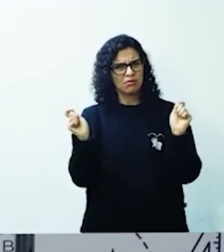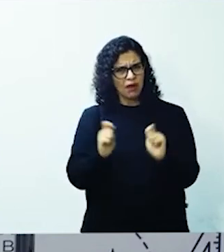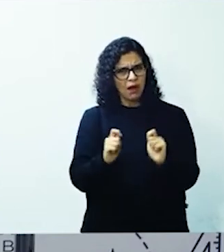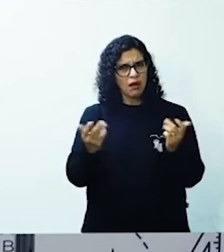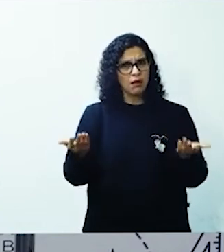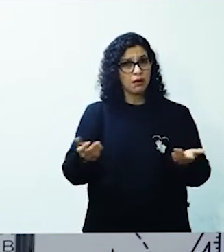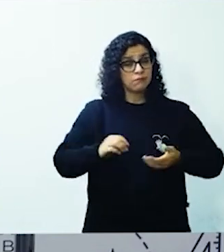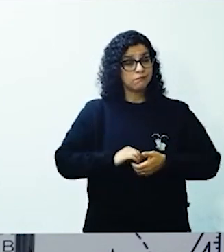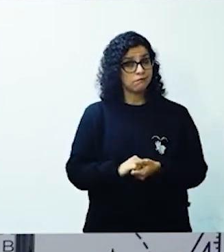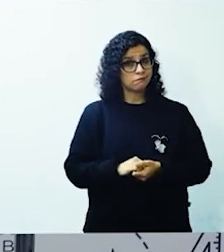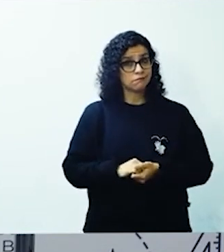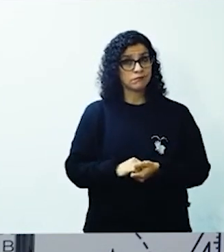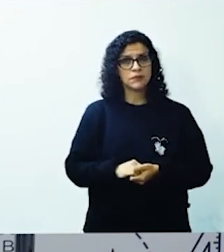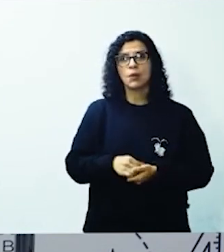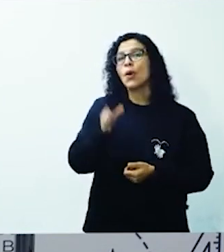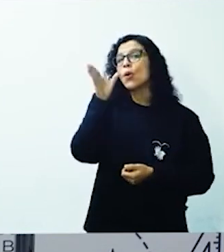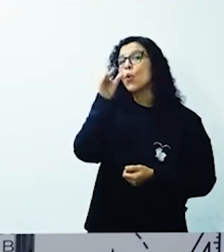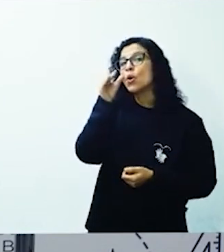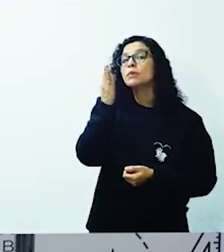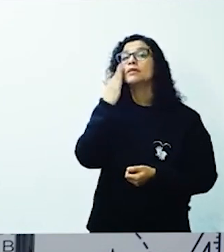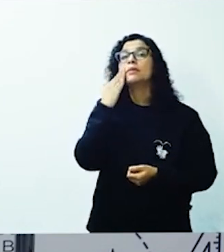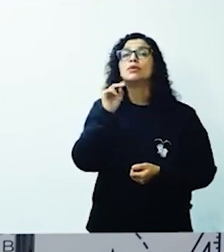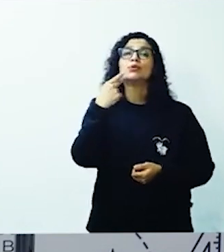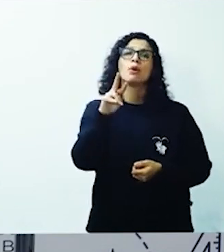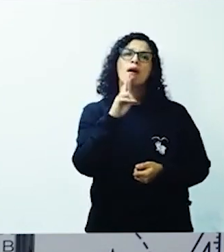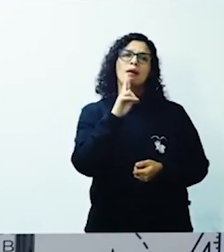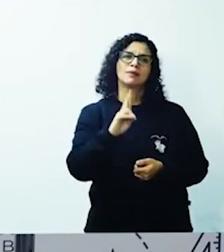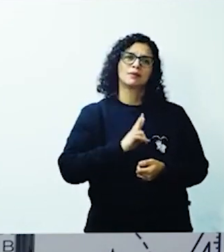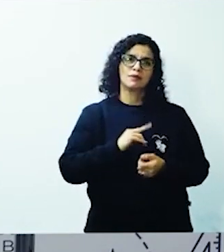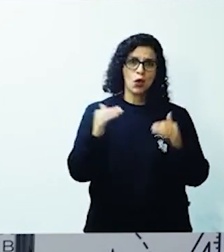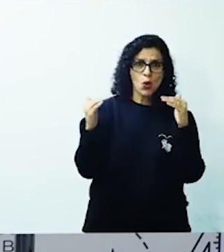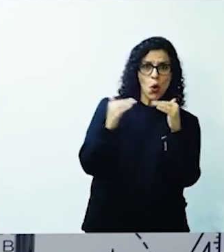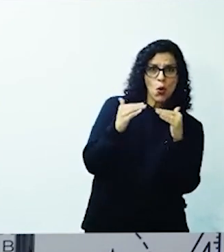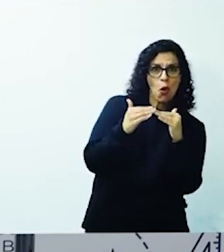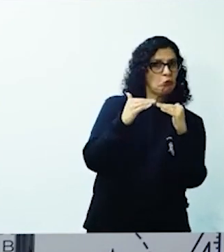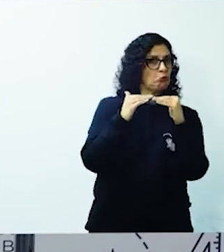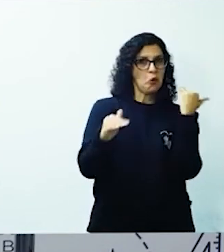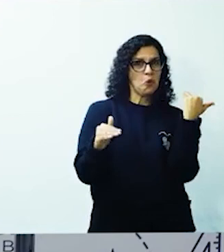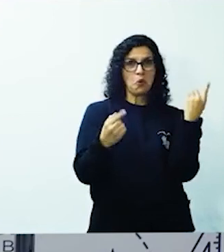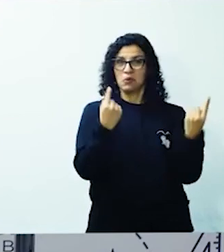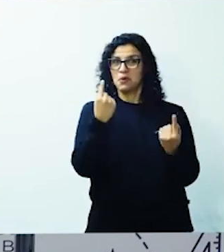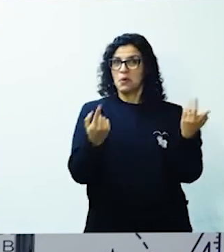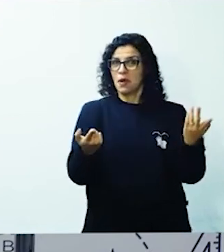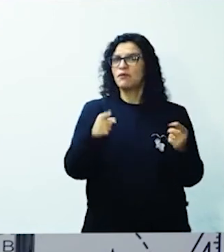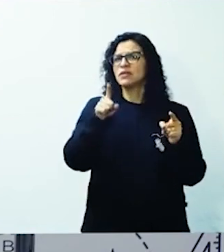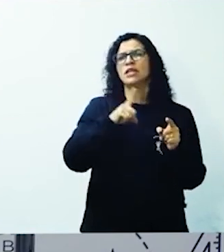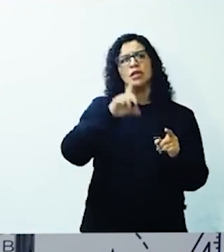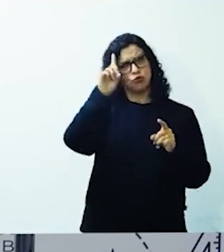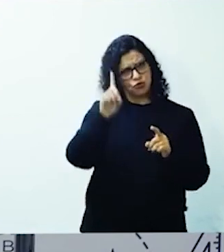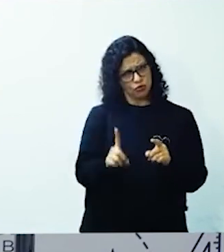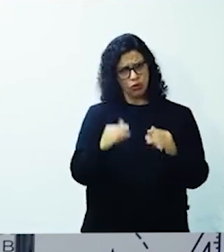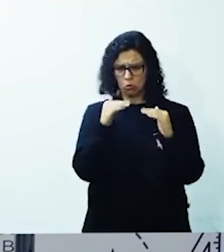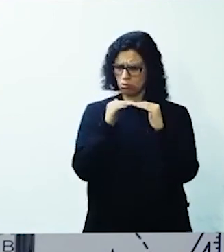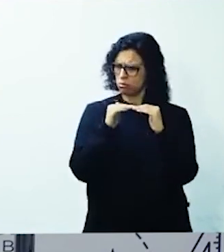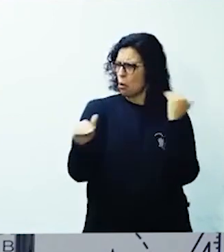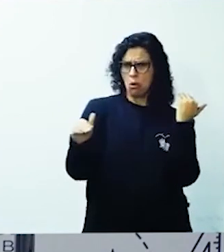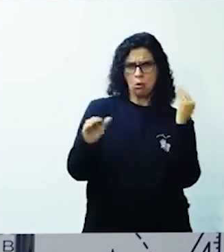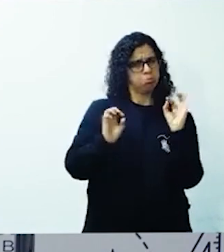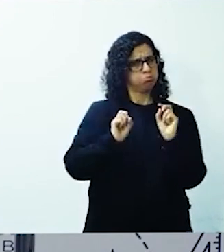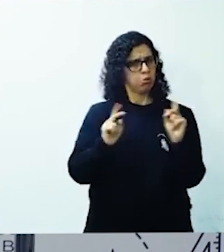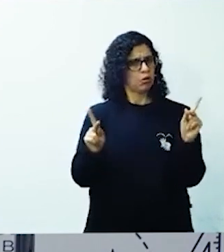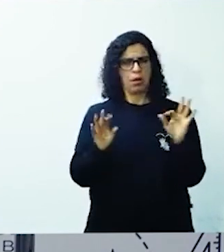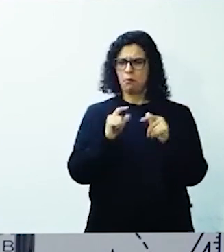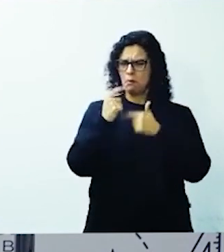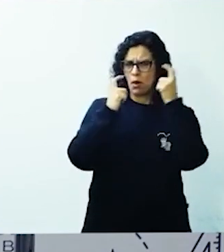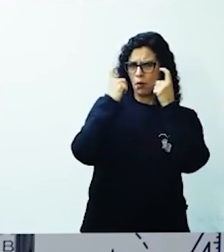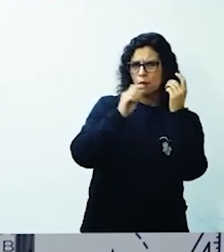mudanças? Então, fico curioso em saber se você concorda ou não. Você tem todo o direito de não concordar, não